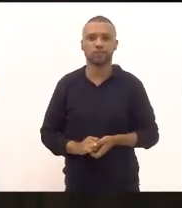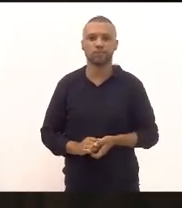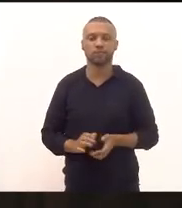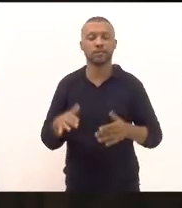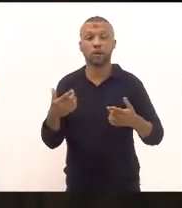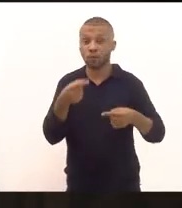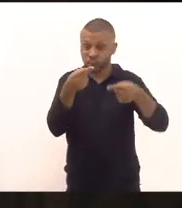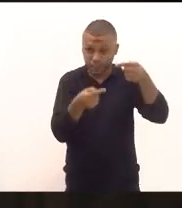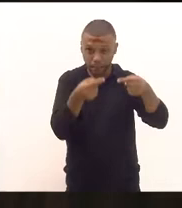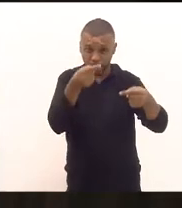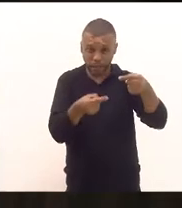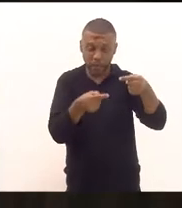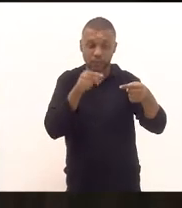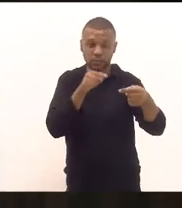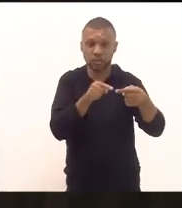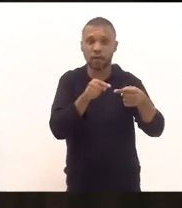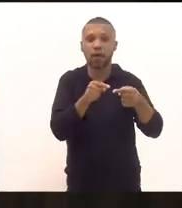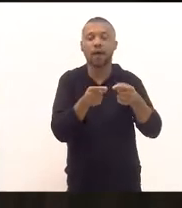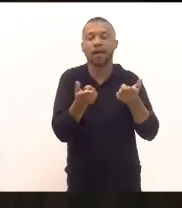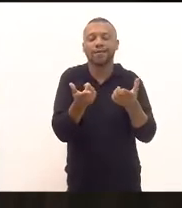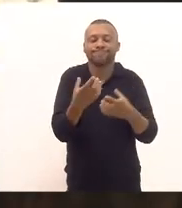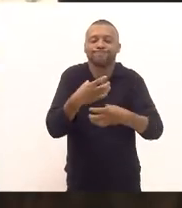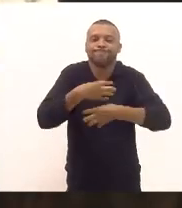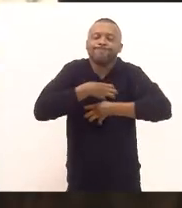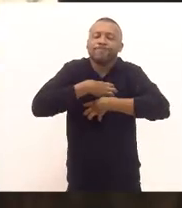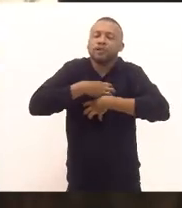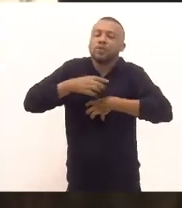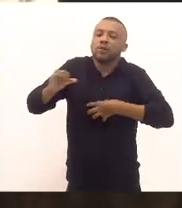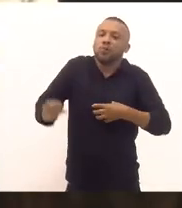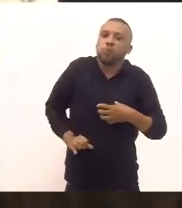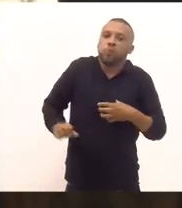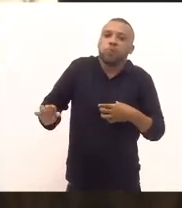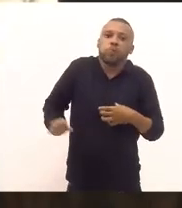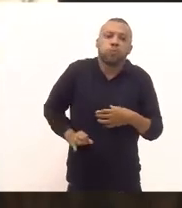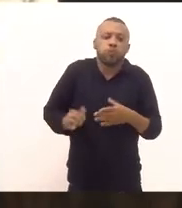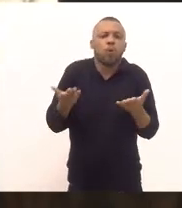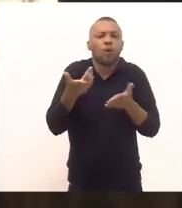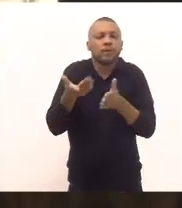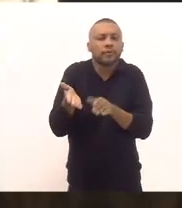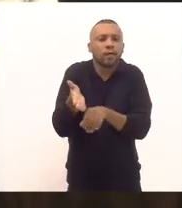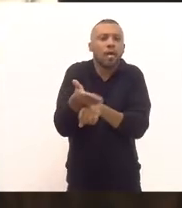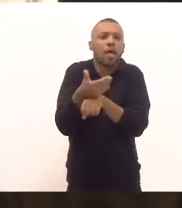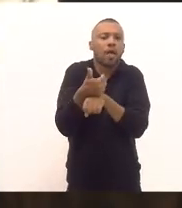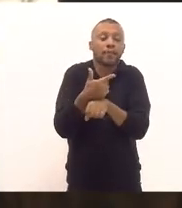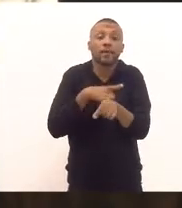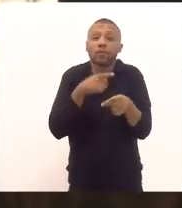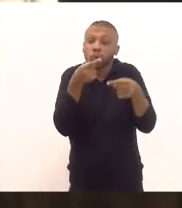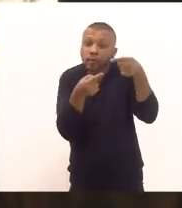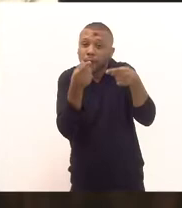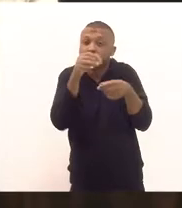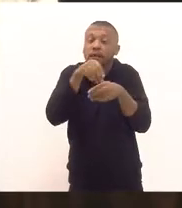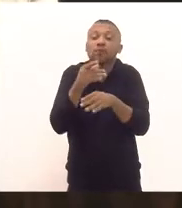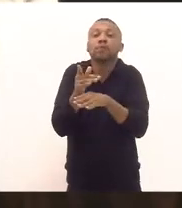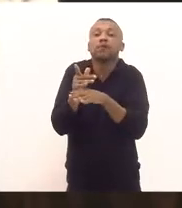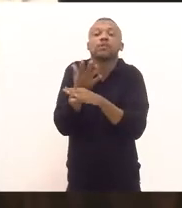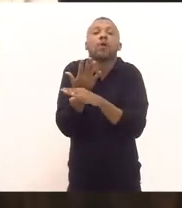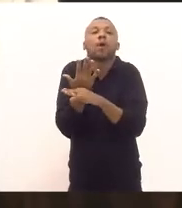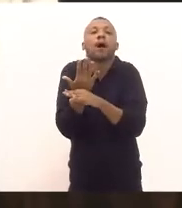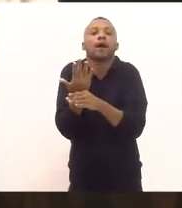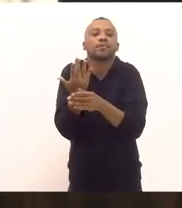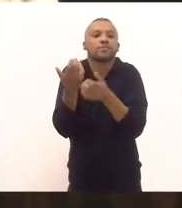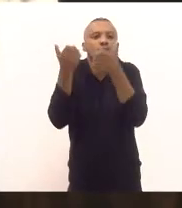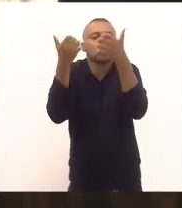é e não tenho dúvida produz dor final de contas hoje mais cedo né Marcelo um debate Na UERJ